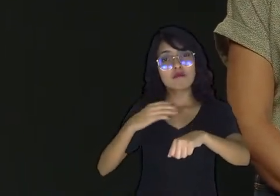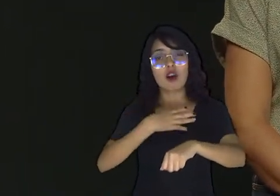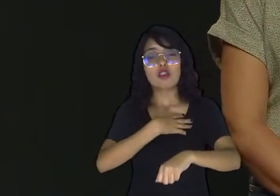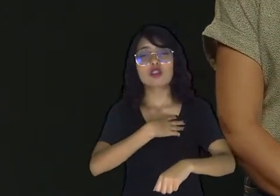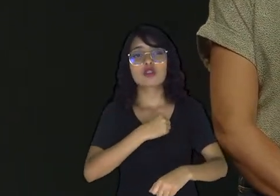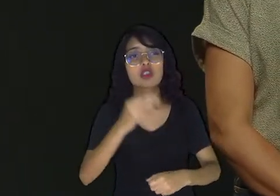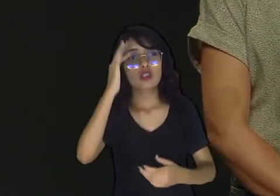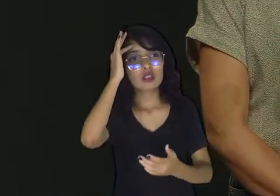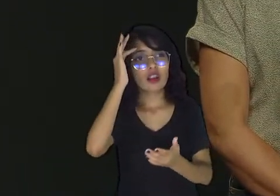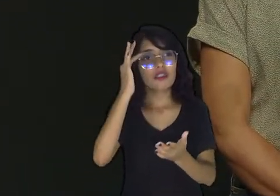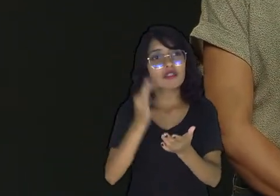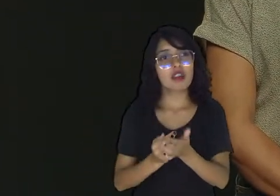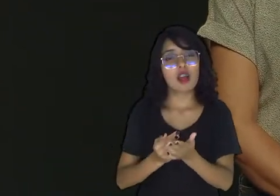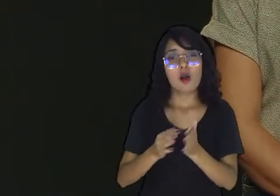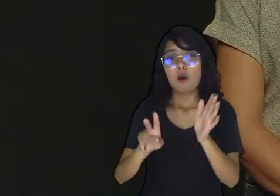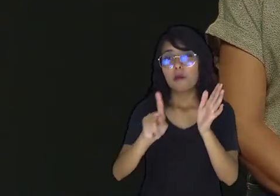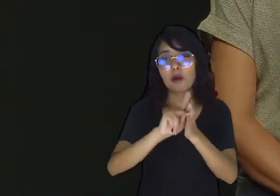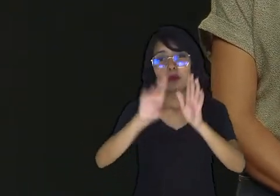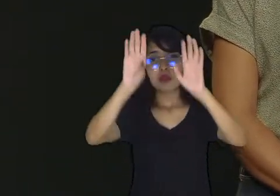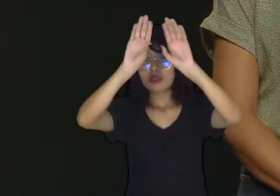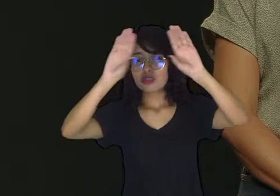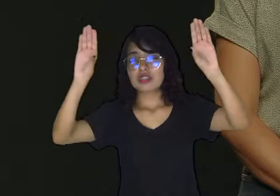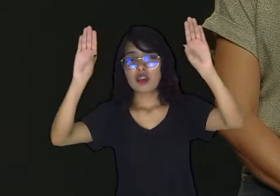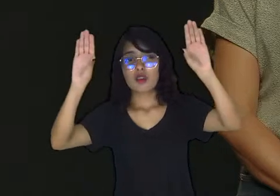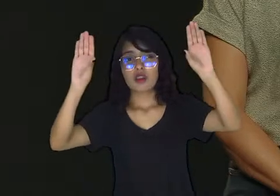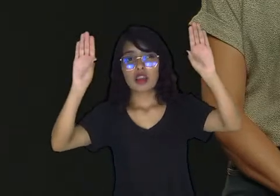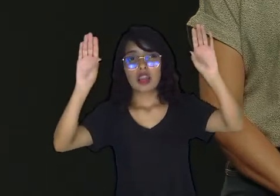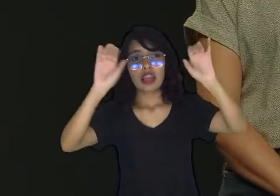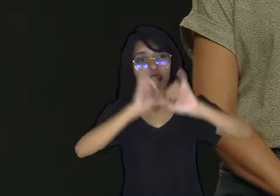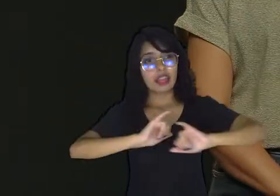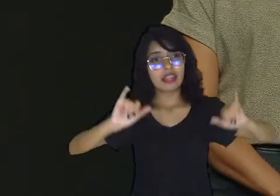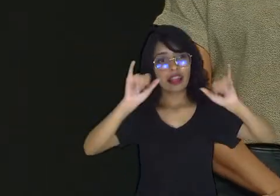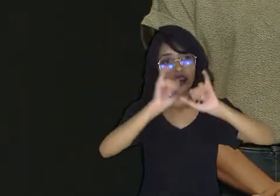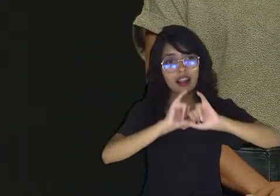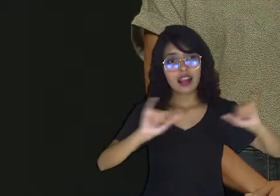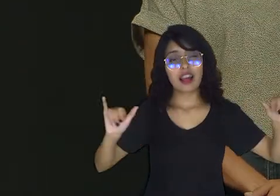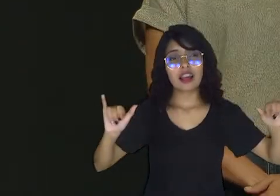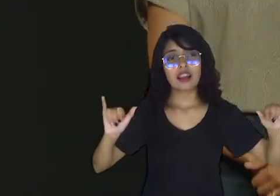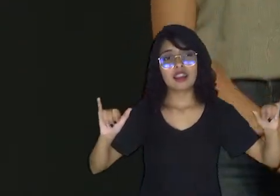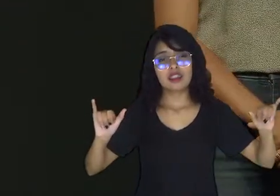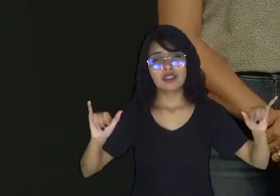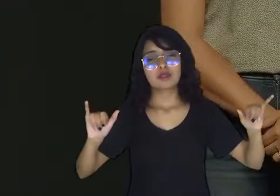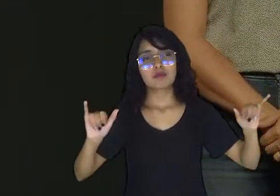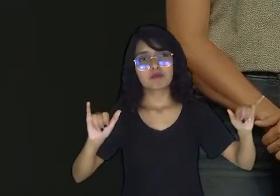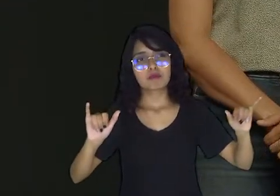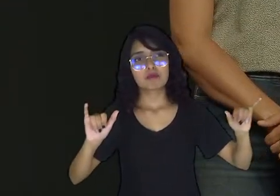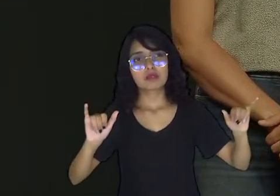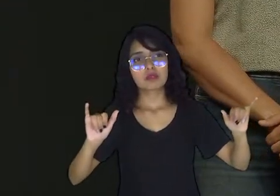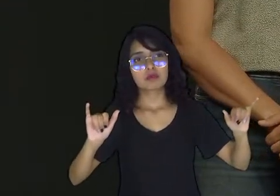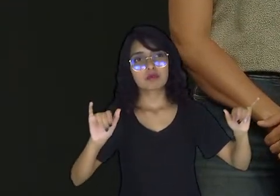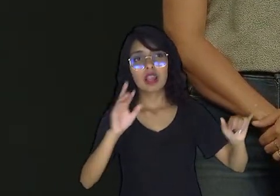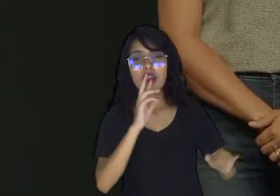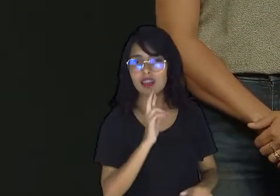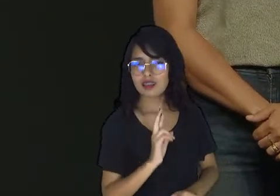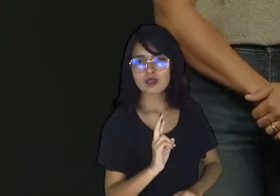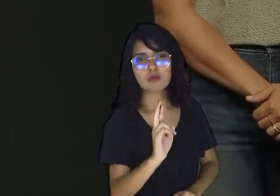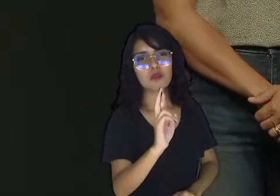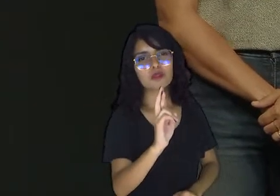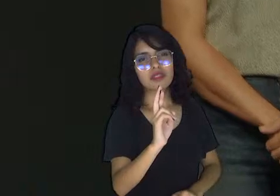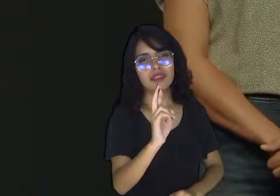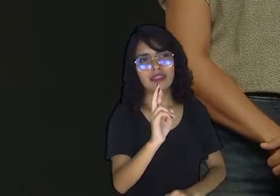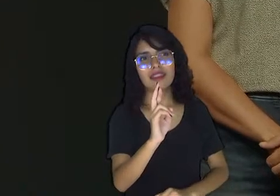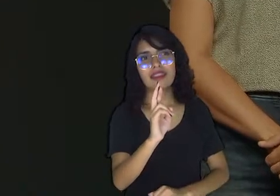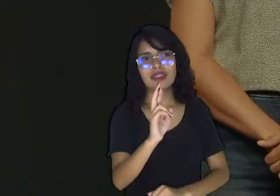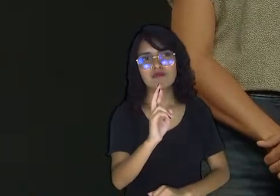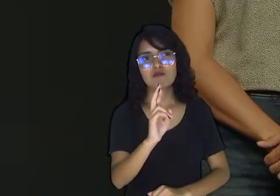céu. A declararem, orarem e responder aos versículos que nós lemos, cantando